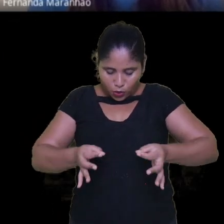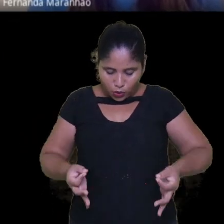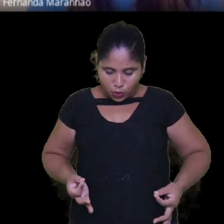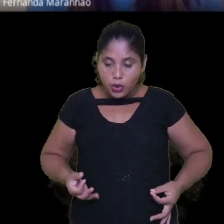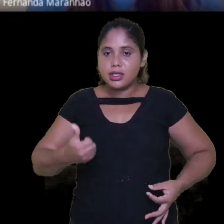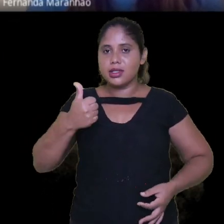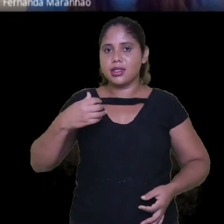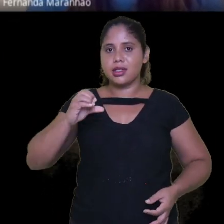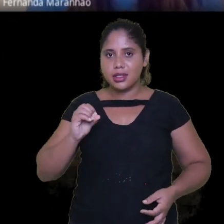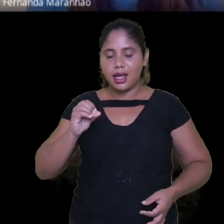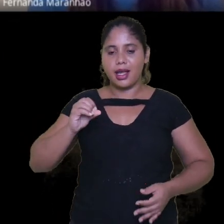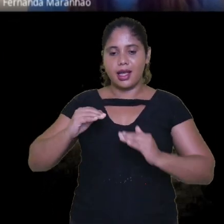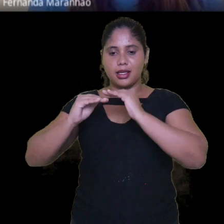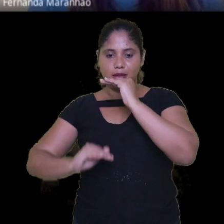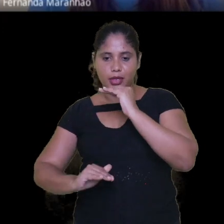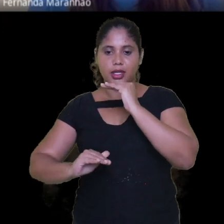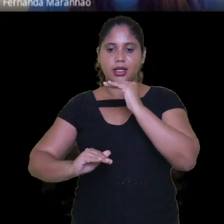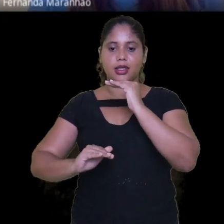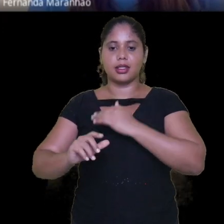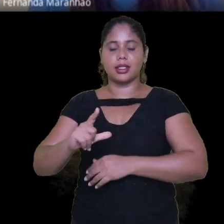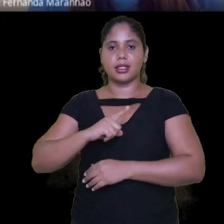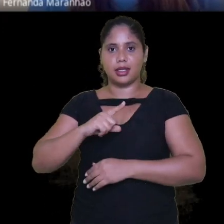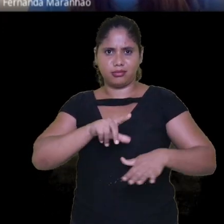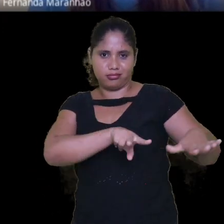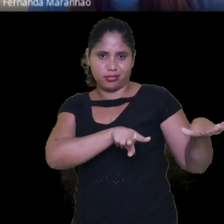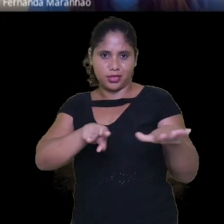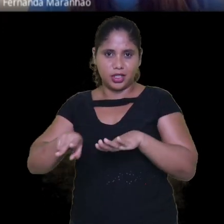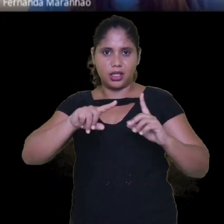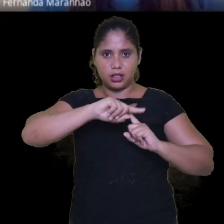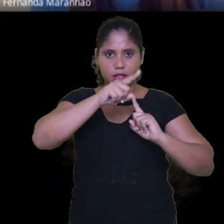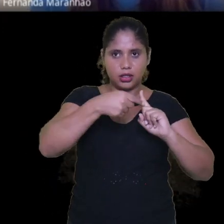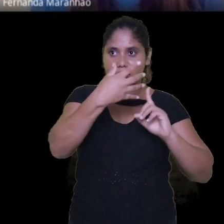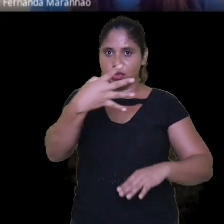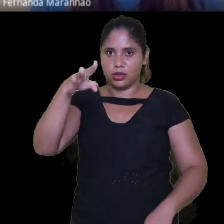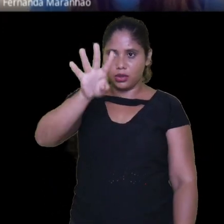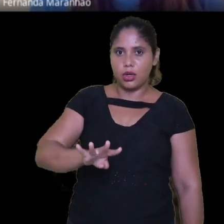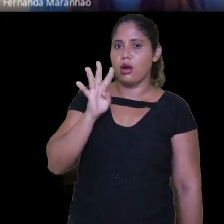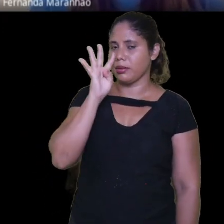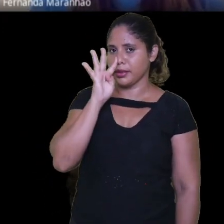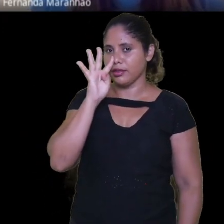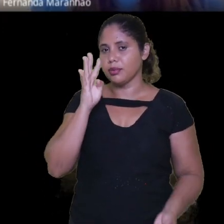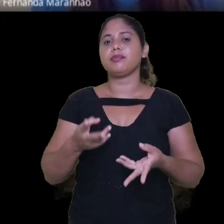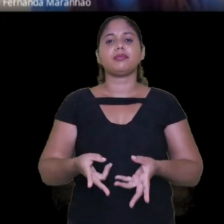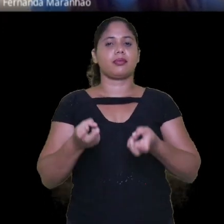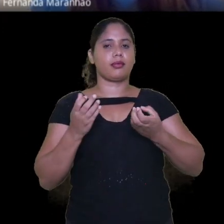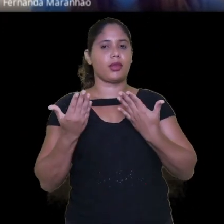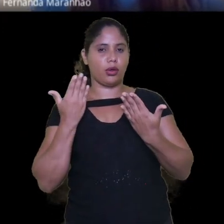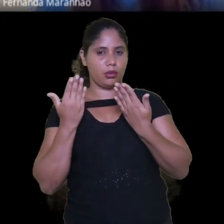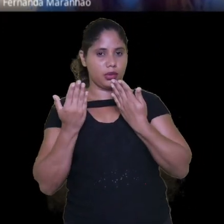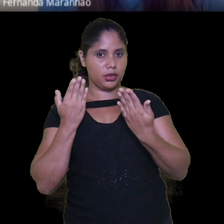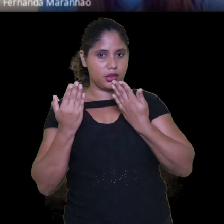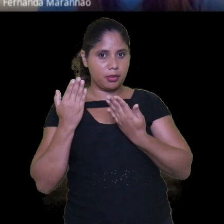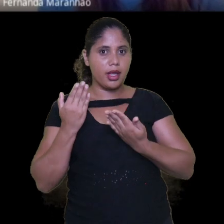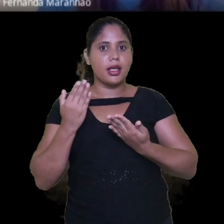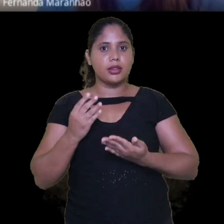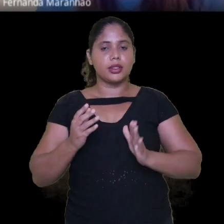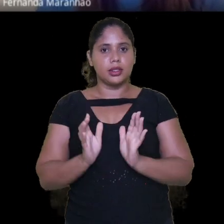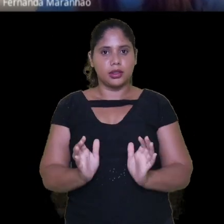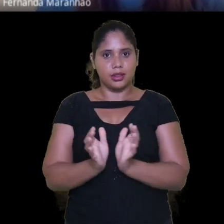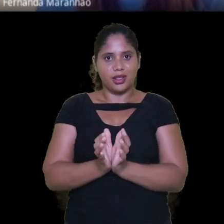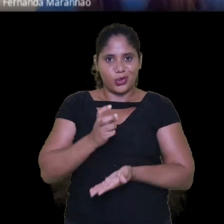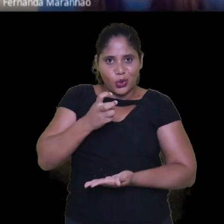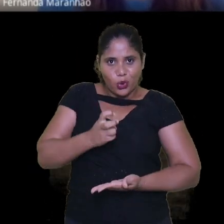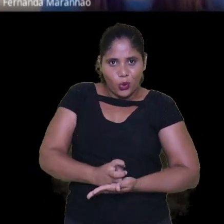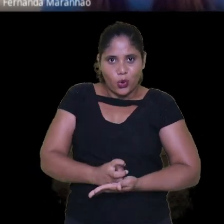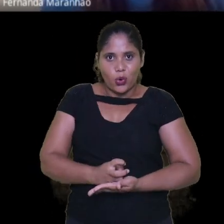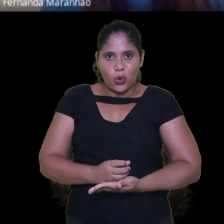orientar qual é o manejo, qual o melhor fluxograma de acompanhamento dessa condição. No centro do nosso slide existe uma tarja preta com um